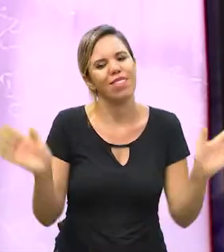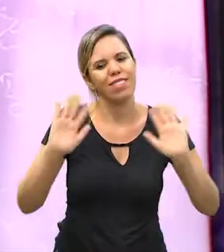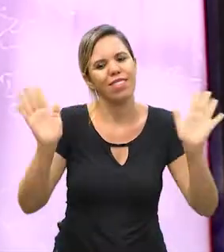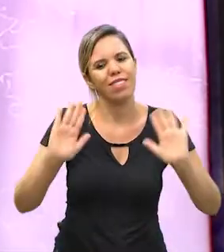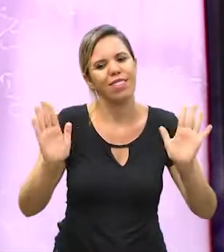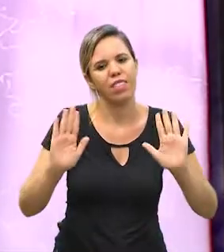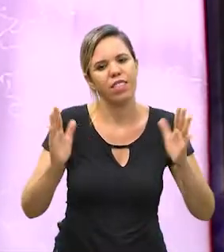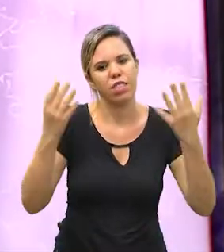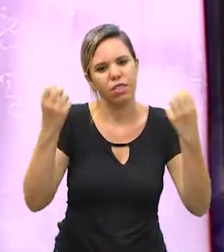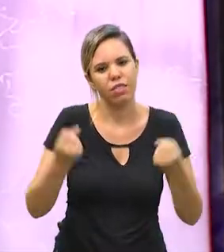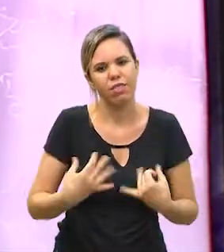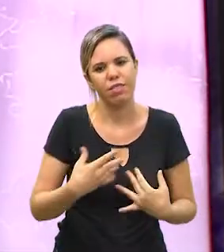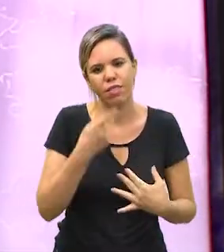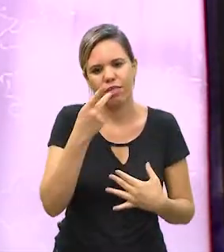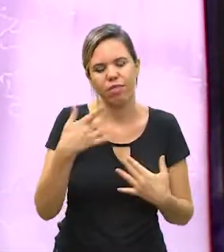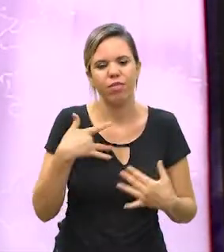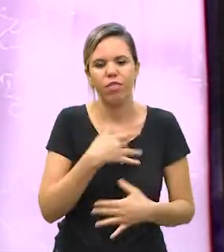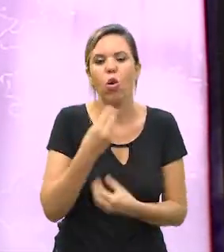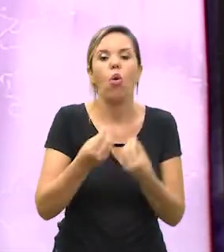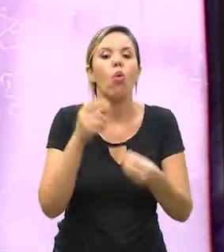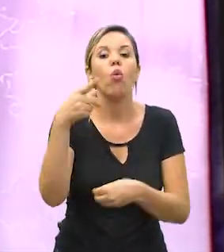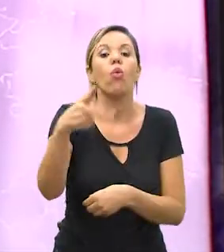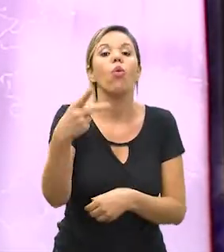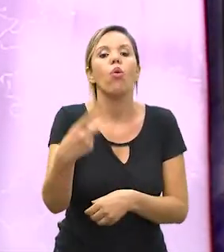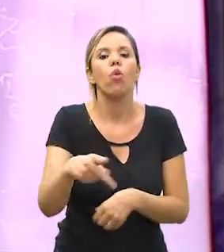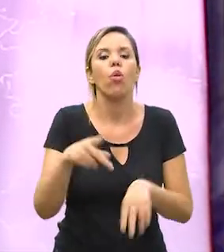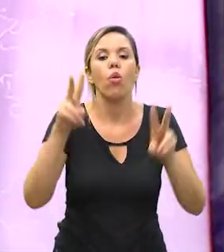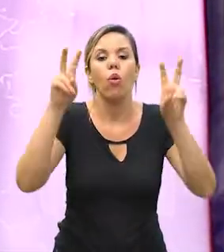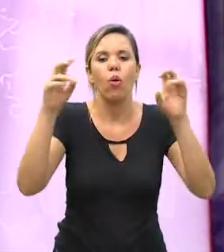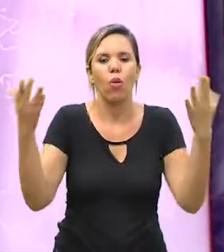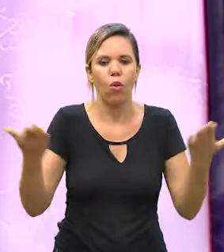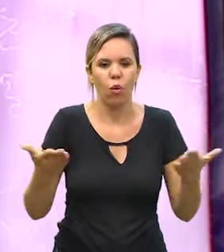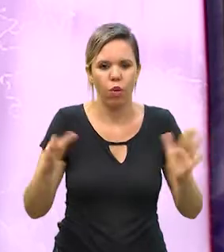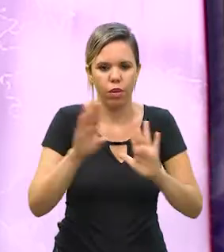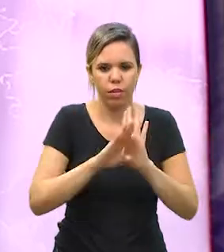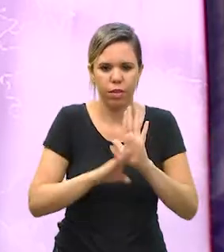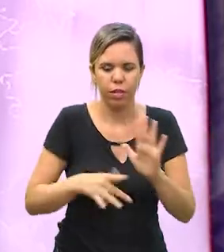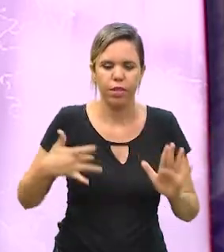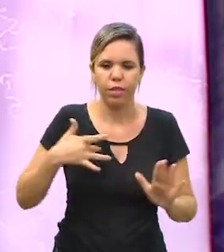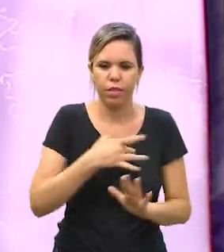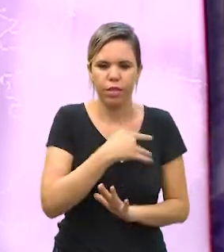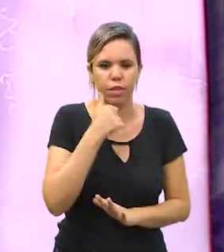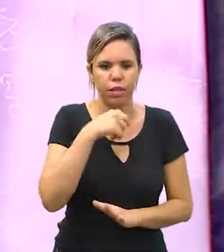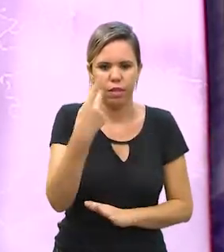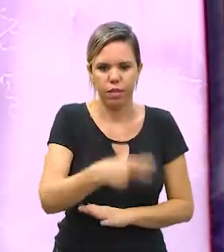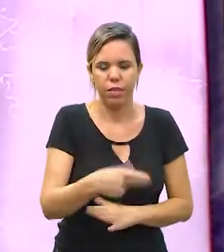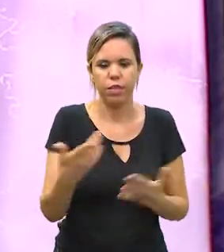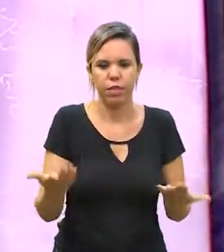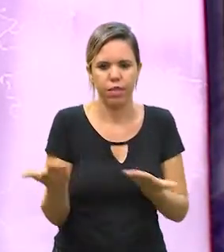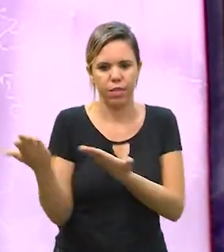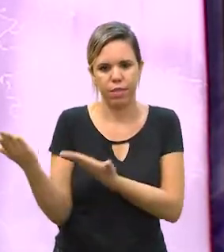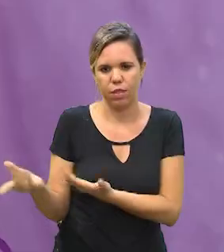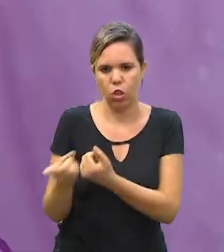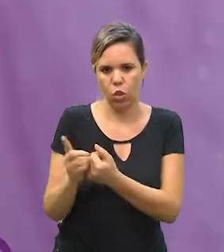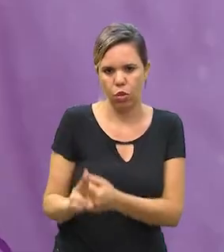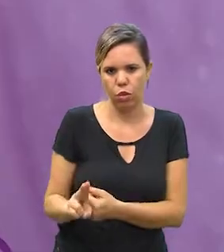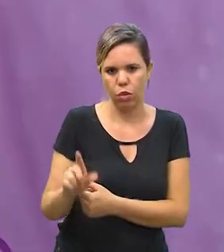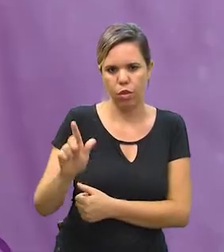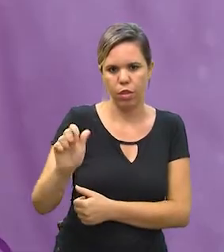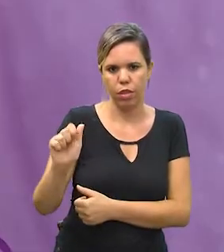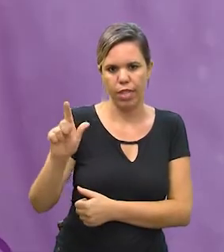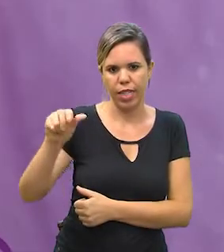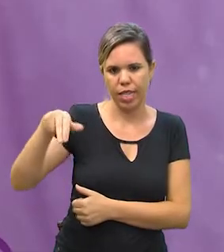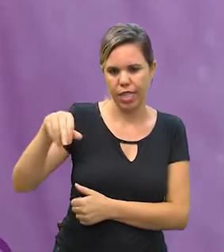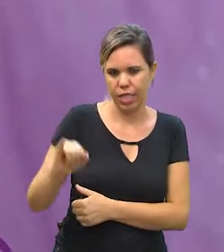Olá, vamos falar de saúde? Como é que anda a sua, hein? O tema de hoje é saúde da mulher. Aqui comigo está o Dr. Galani, porque